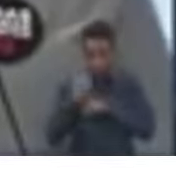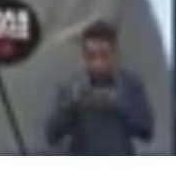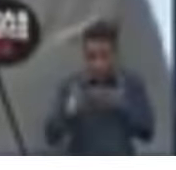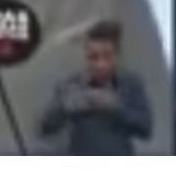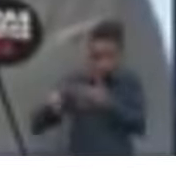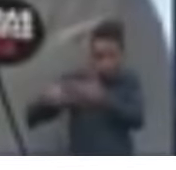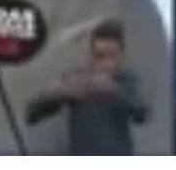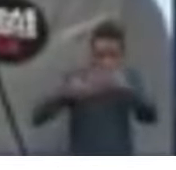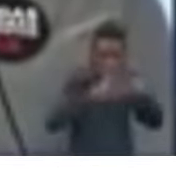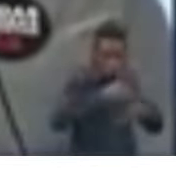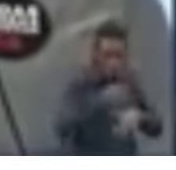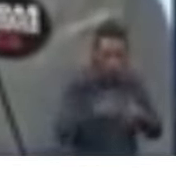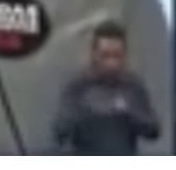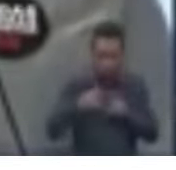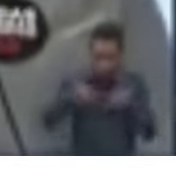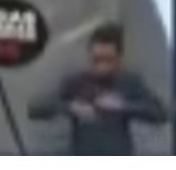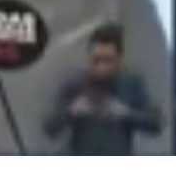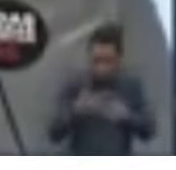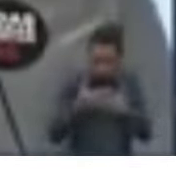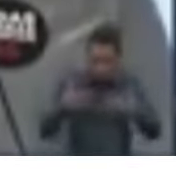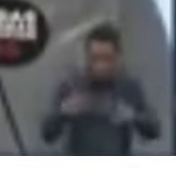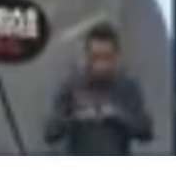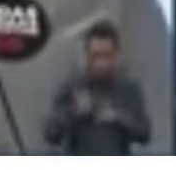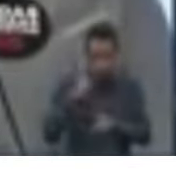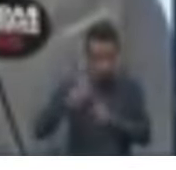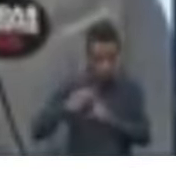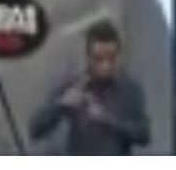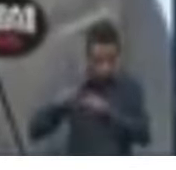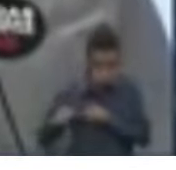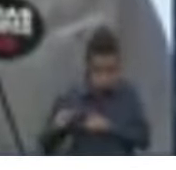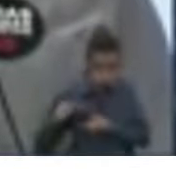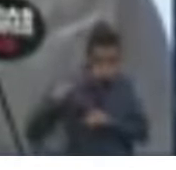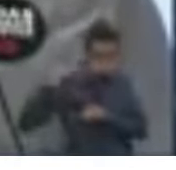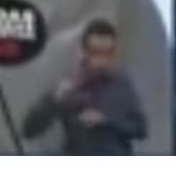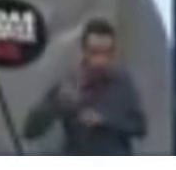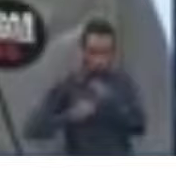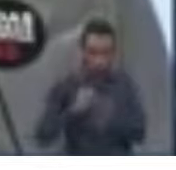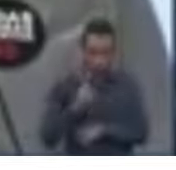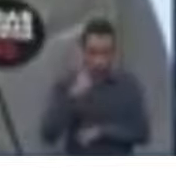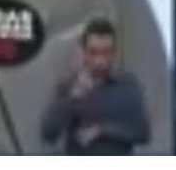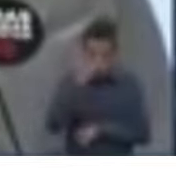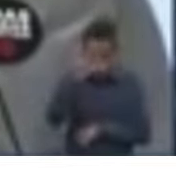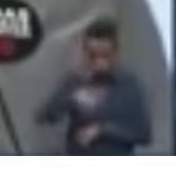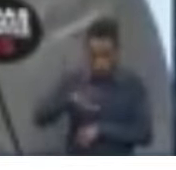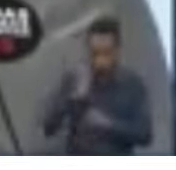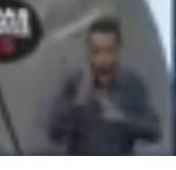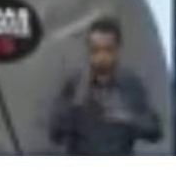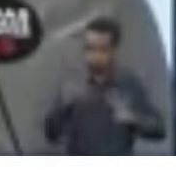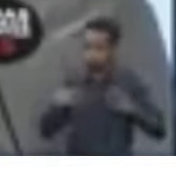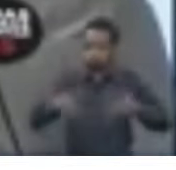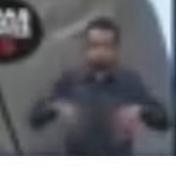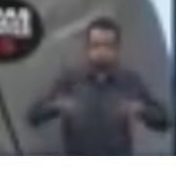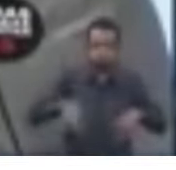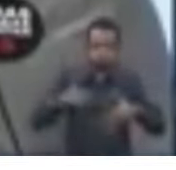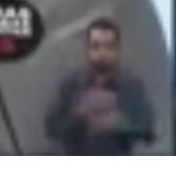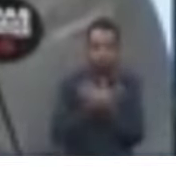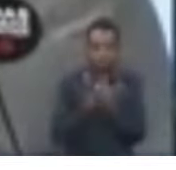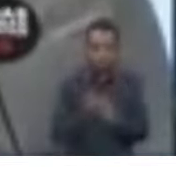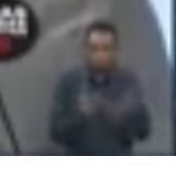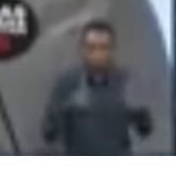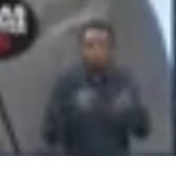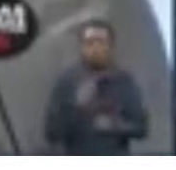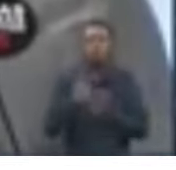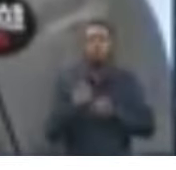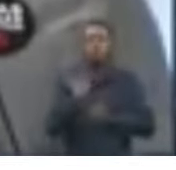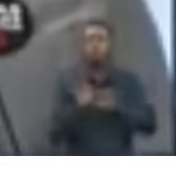fechados, gente quebrando. E com isso, aumentando a fila do desespero e do desemprego. Qual é o seu plano